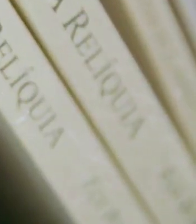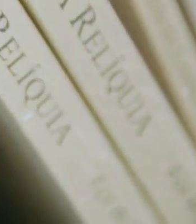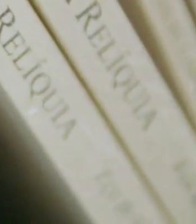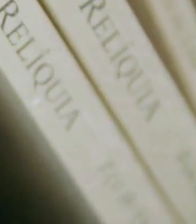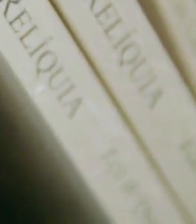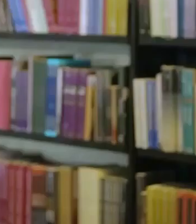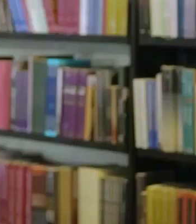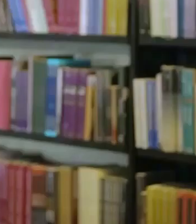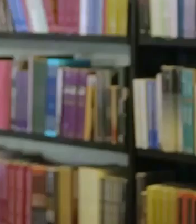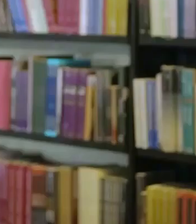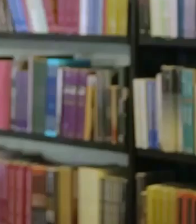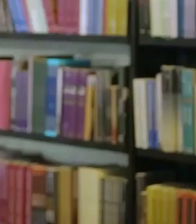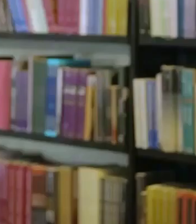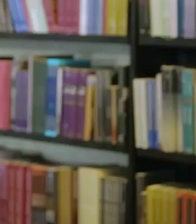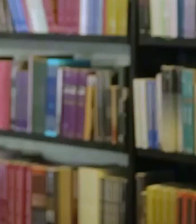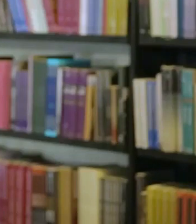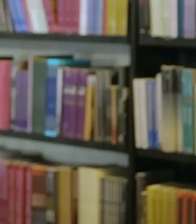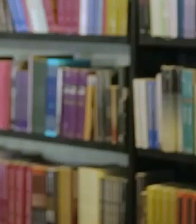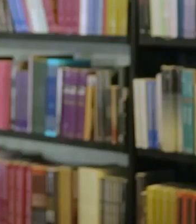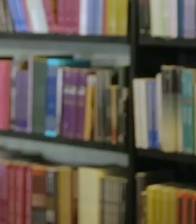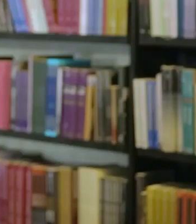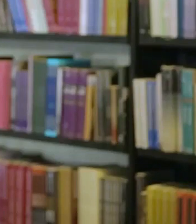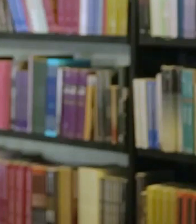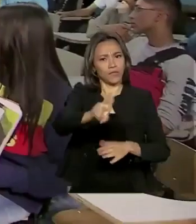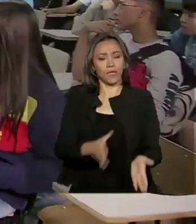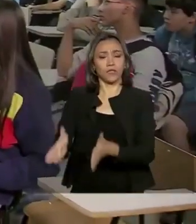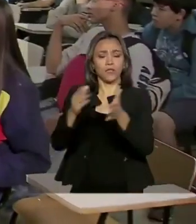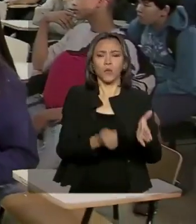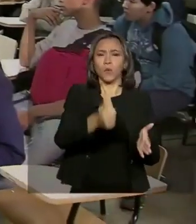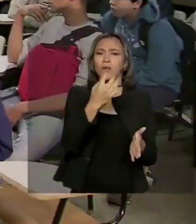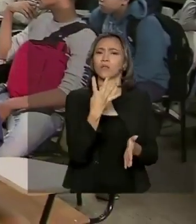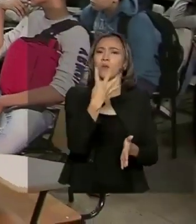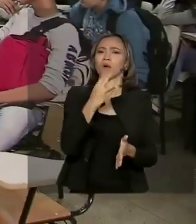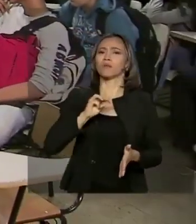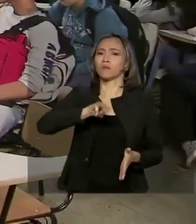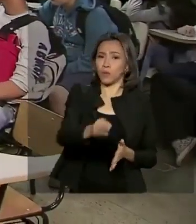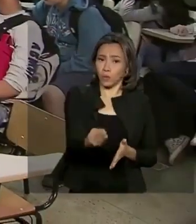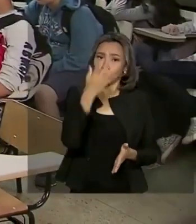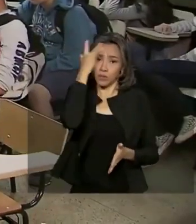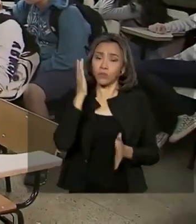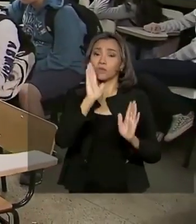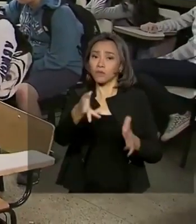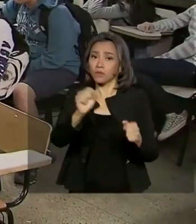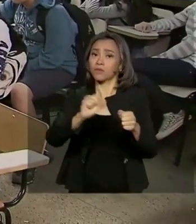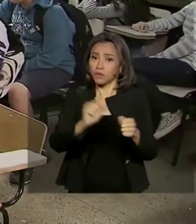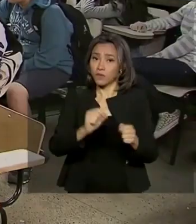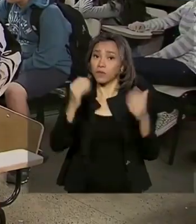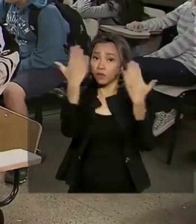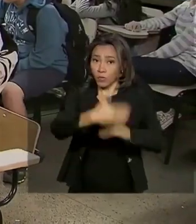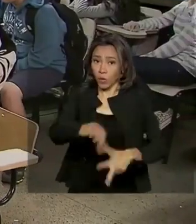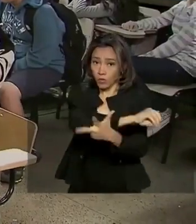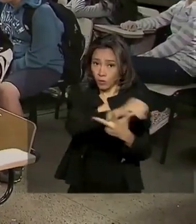como a de um vestibular tradicional no qual cada resposta vale um ponto e as perguntas mais difíceis valem mais pontos